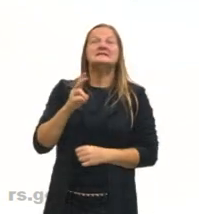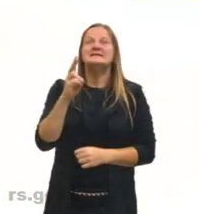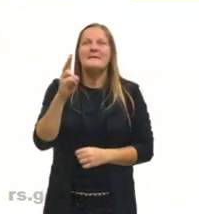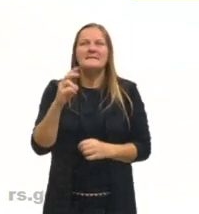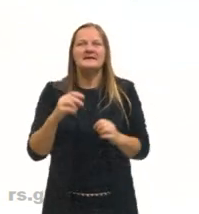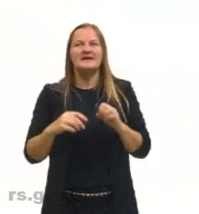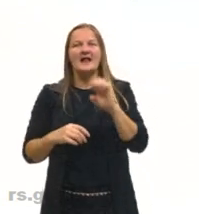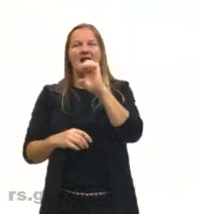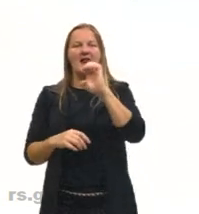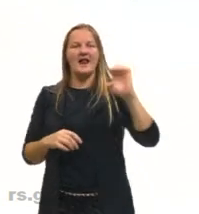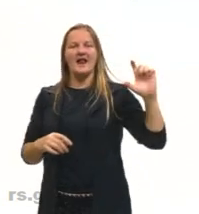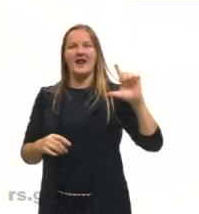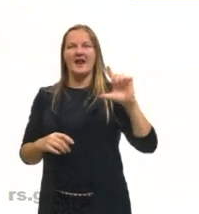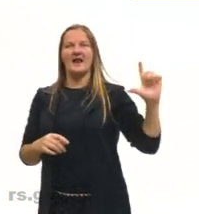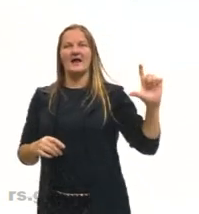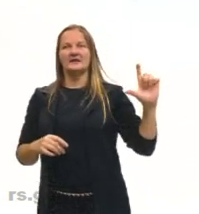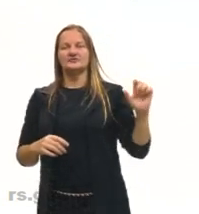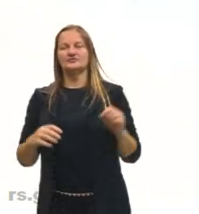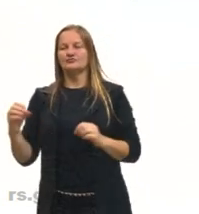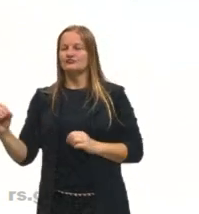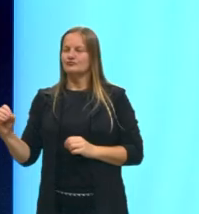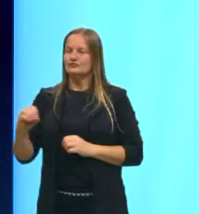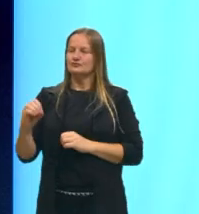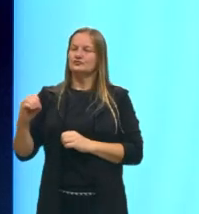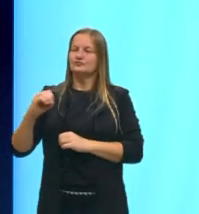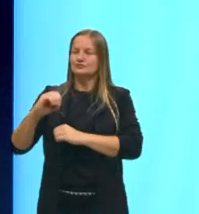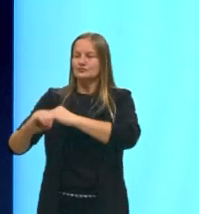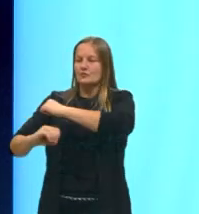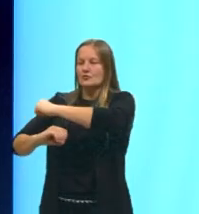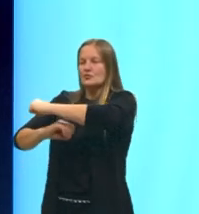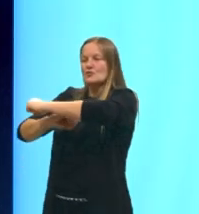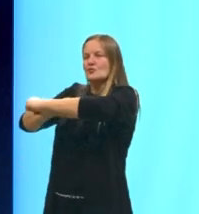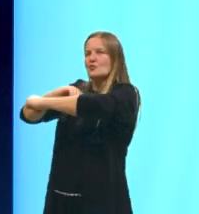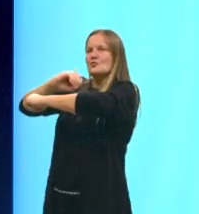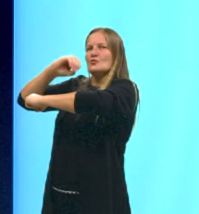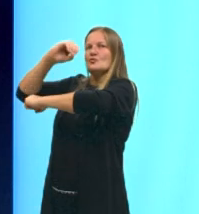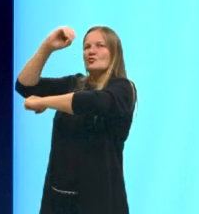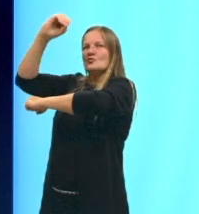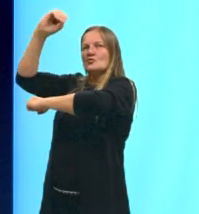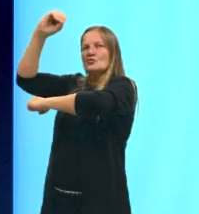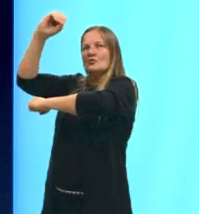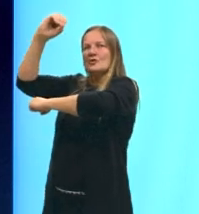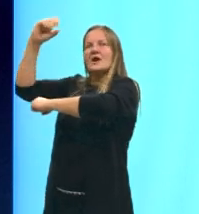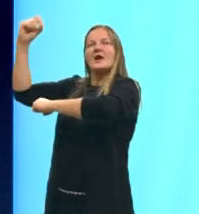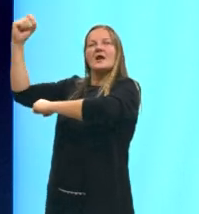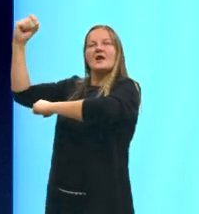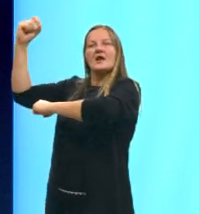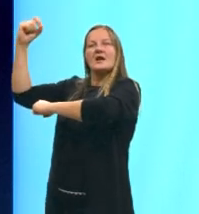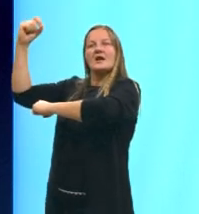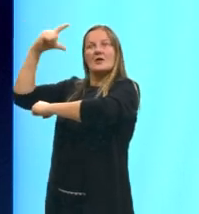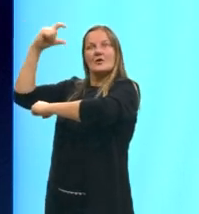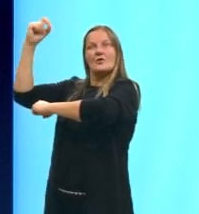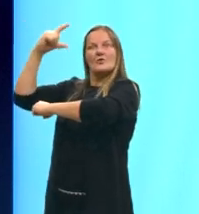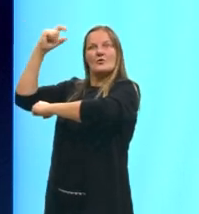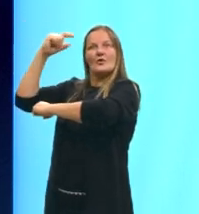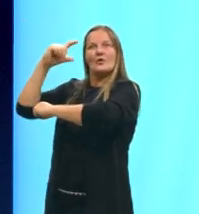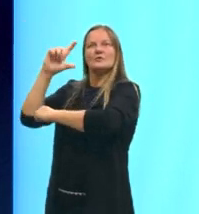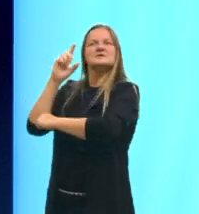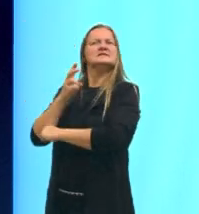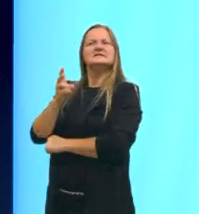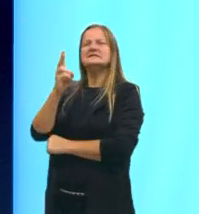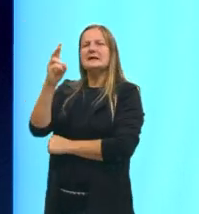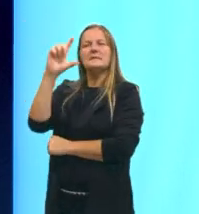espero ele ou nascer ou se se o pôr do sol né então ele nasce no leste